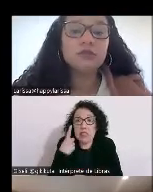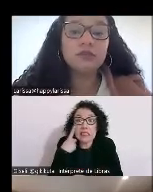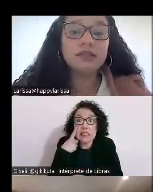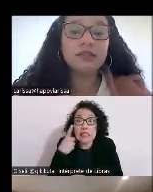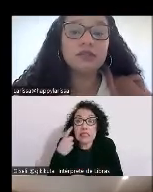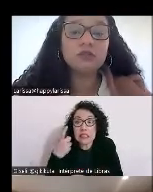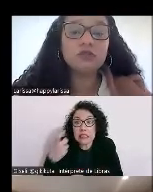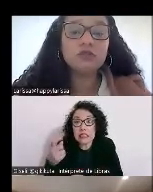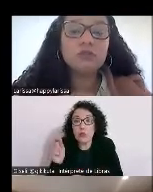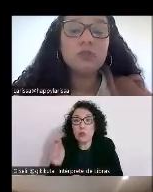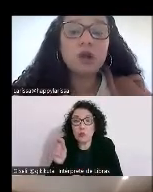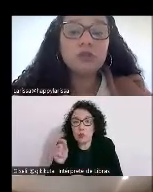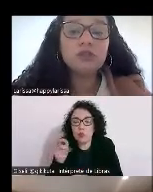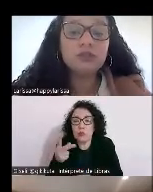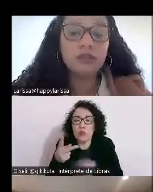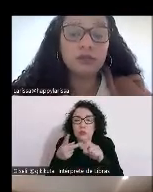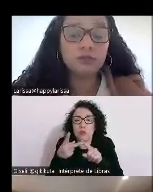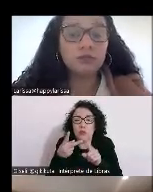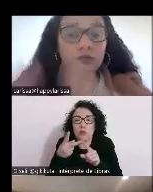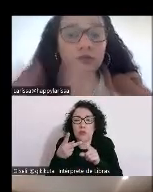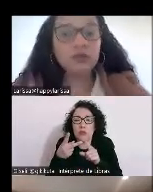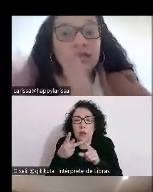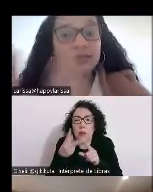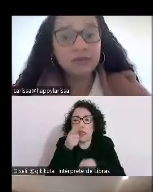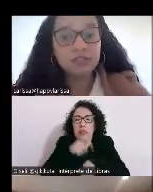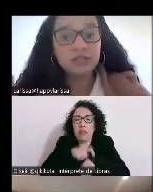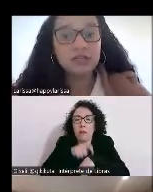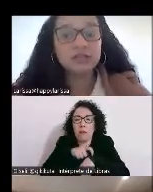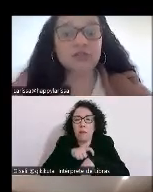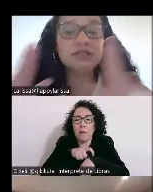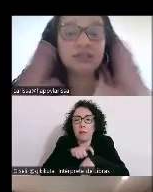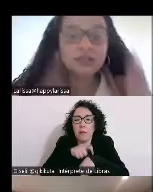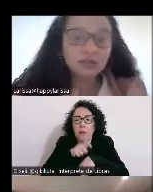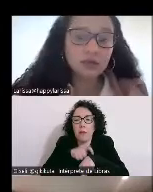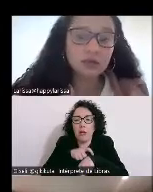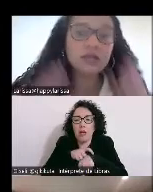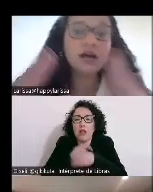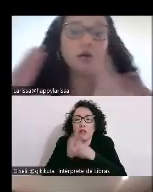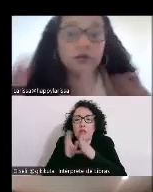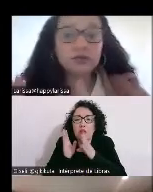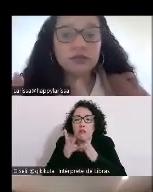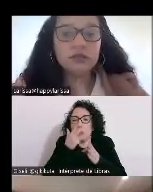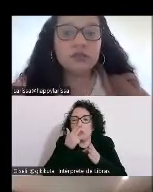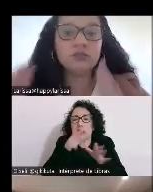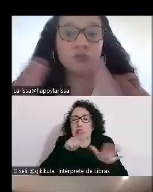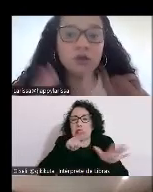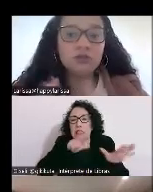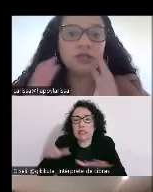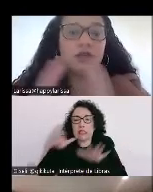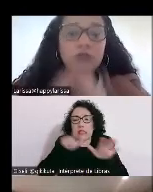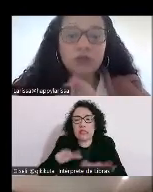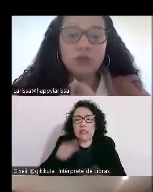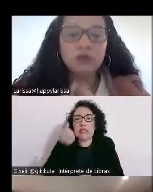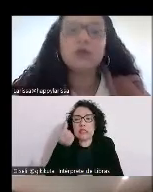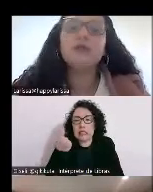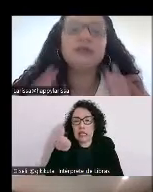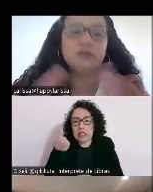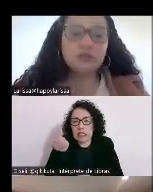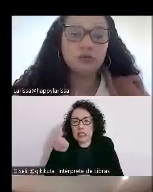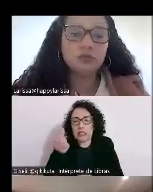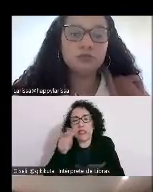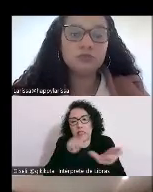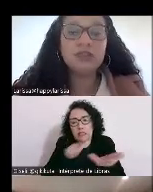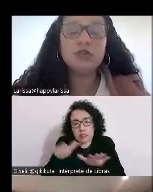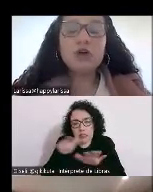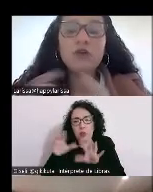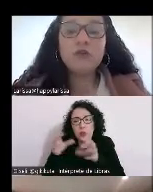No segundo item, ele falou sobre blocos de tempo. O que ele pratica são de 6 semanas a 8 semanas de blocos de reunião nesses